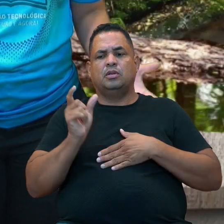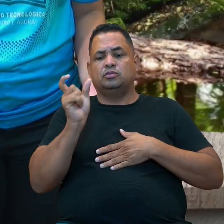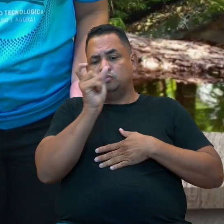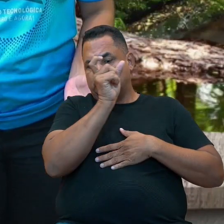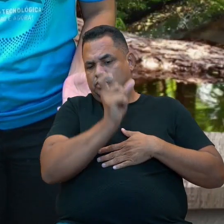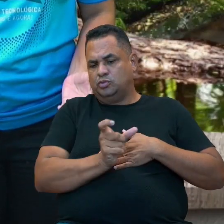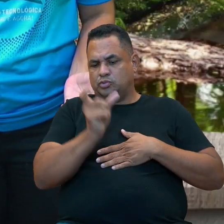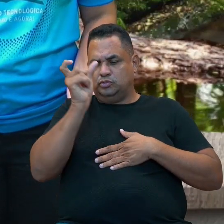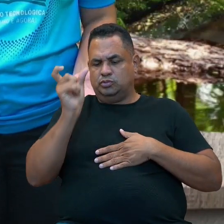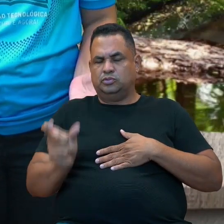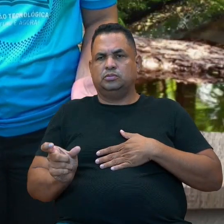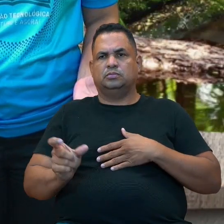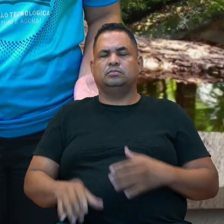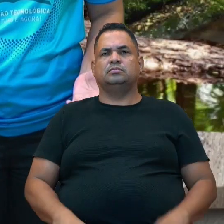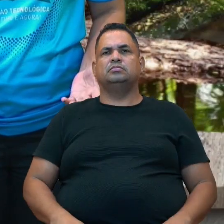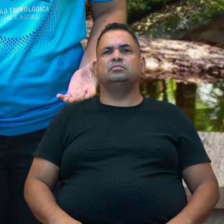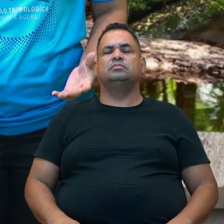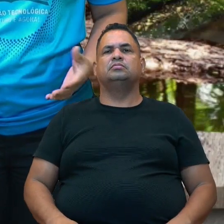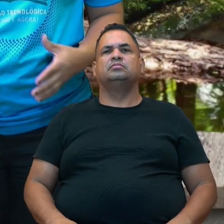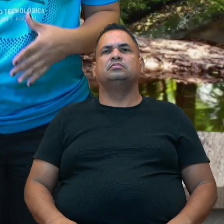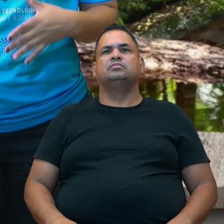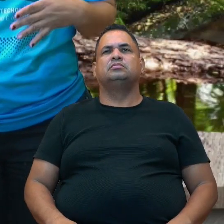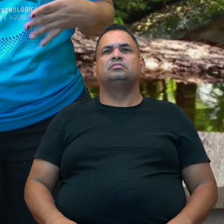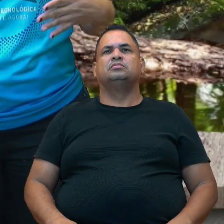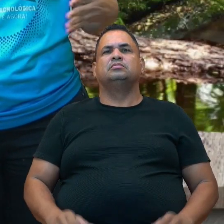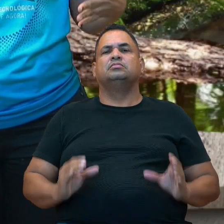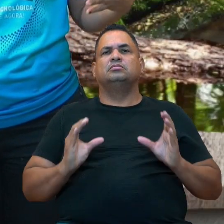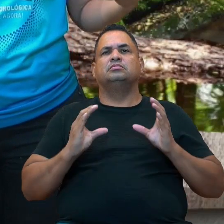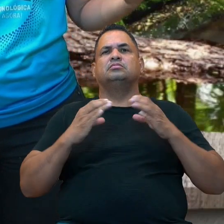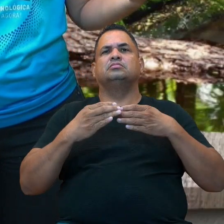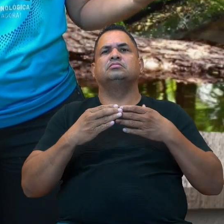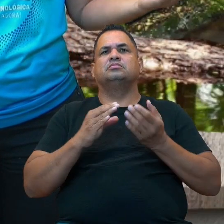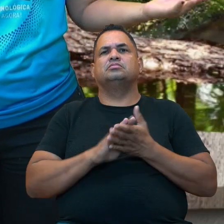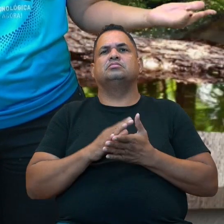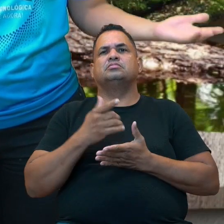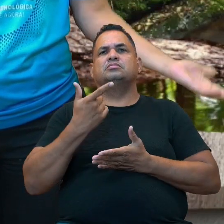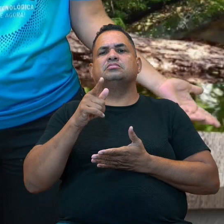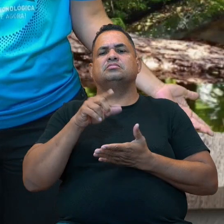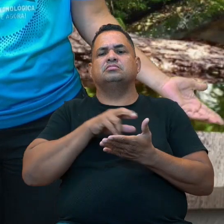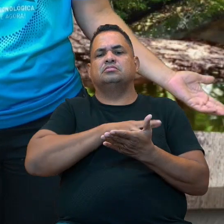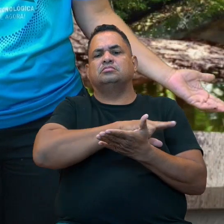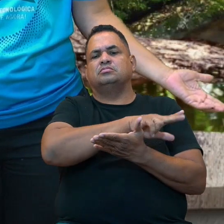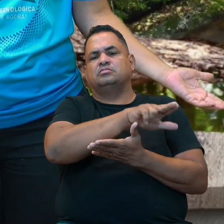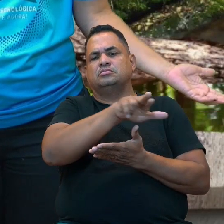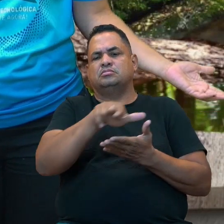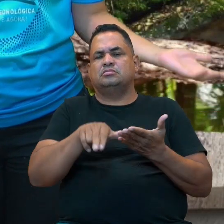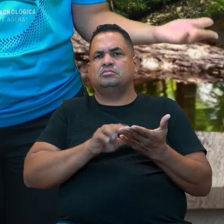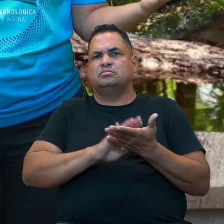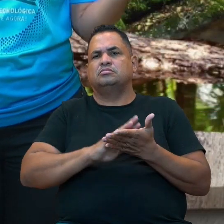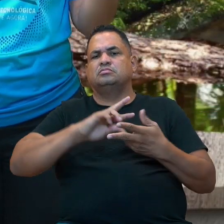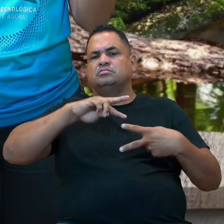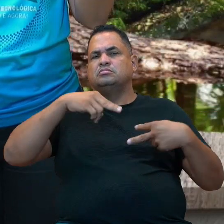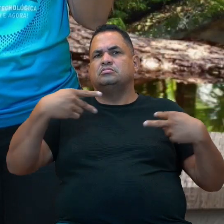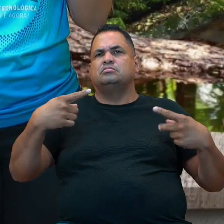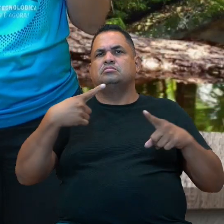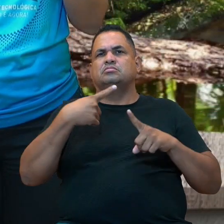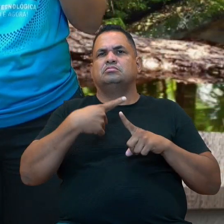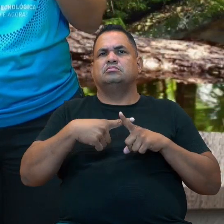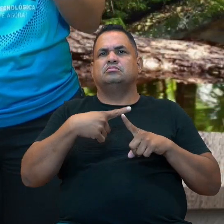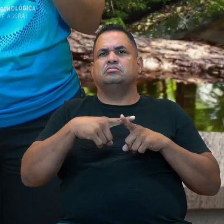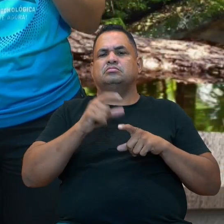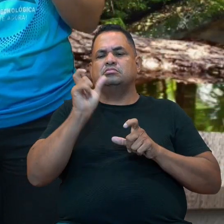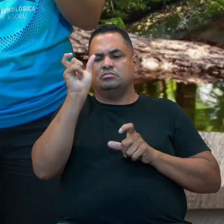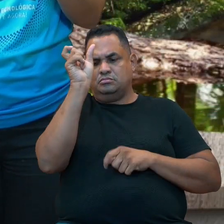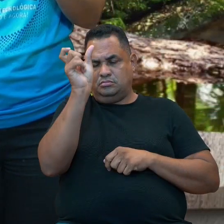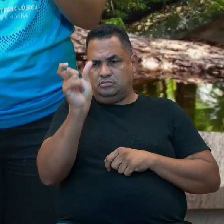estar realizando, né? Não há variabilidade genética, porque esse